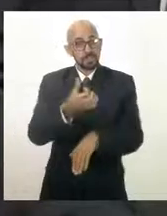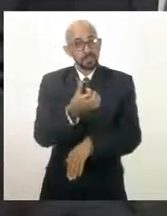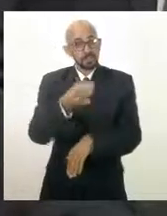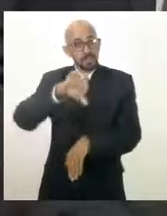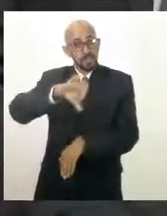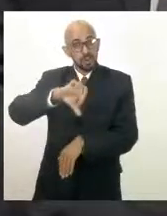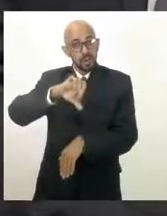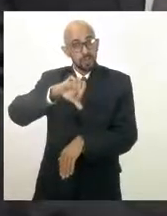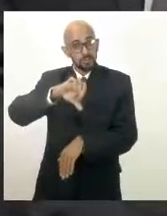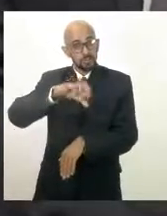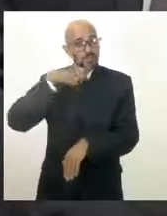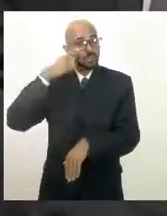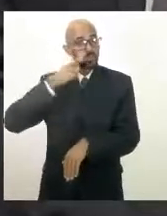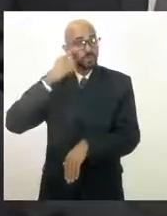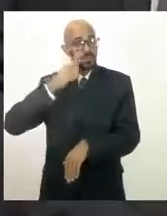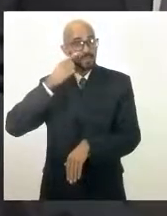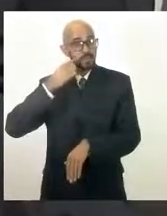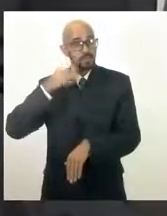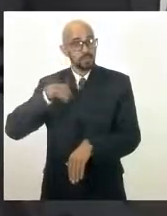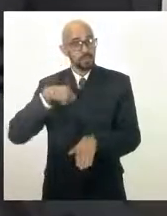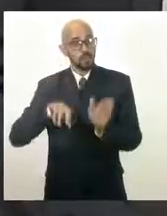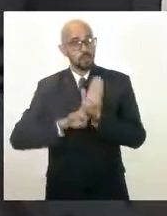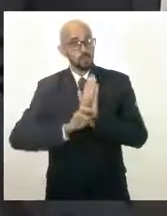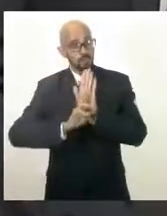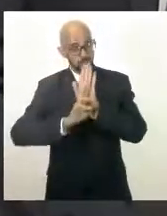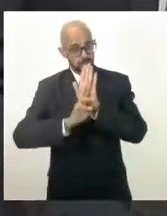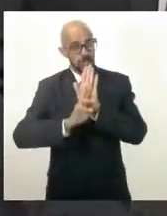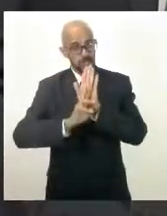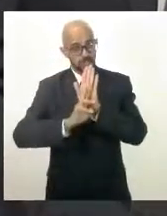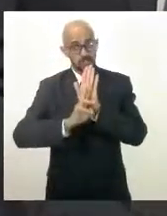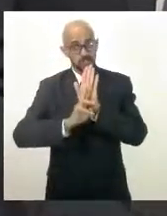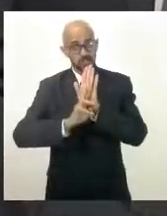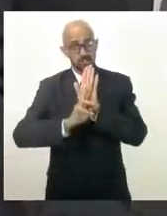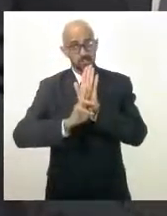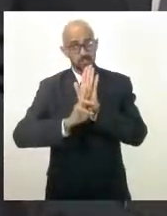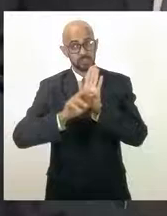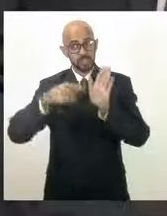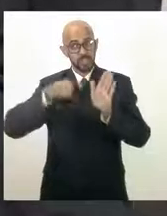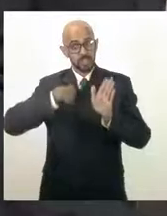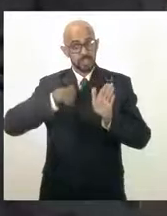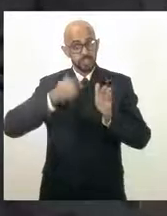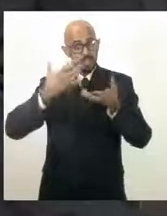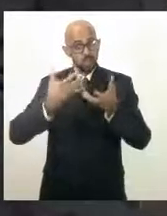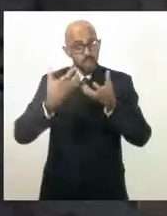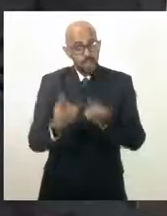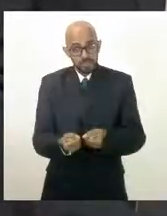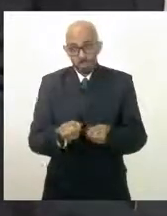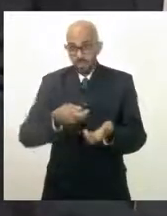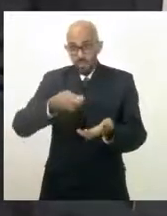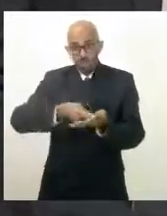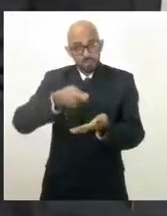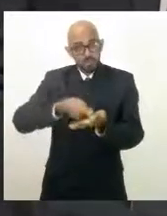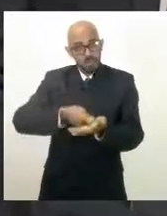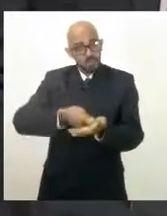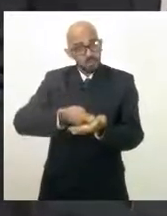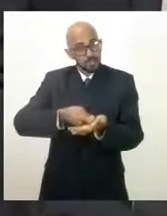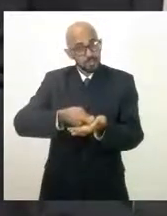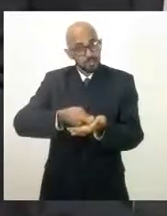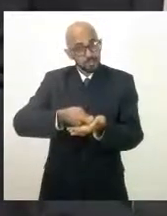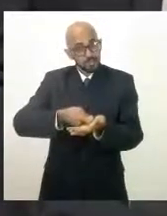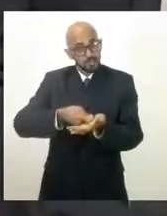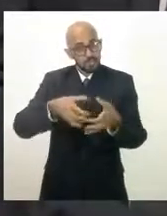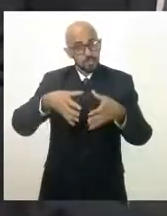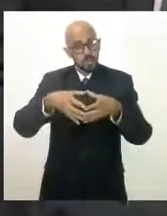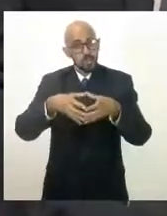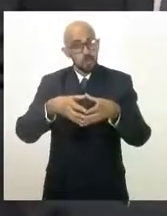E como o representante, ouviu, Átila? Eu cumpro as ordens recebidas do